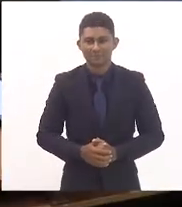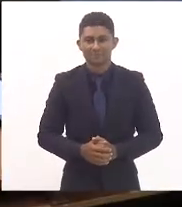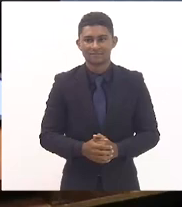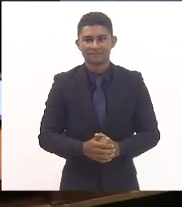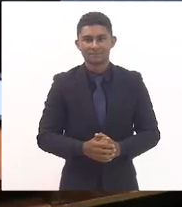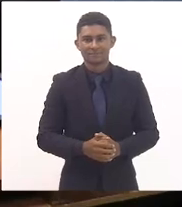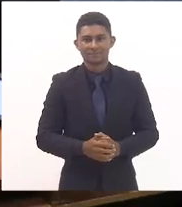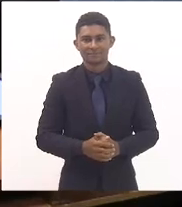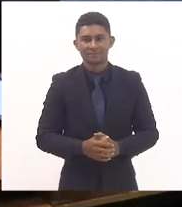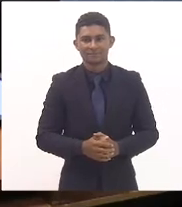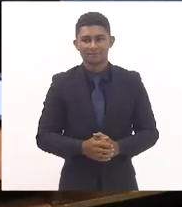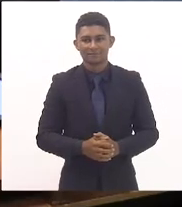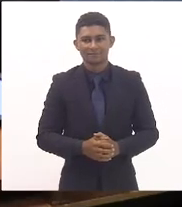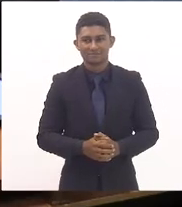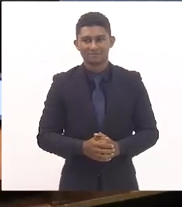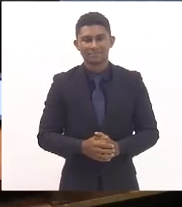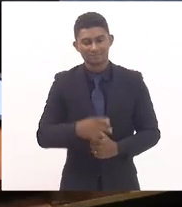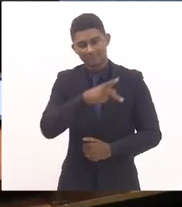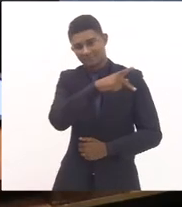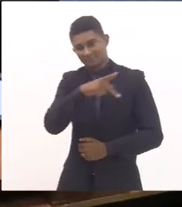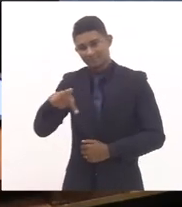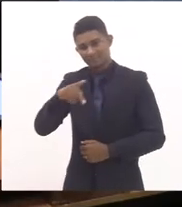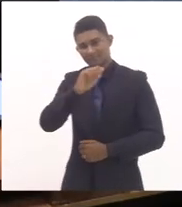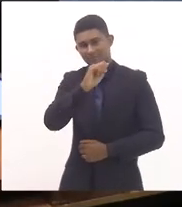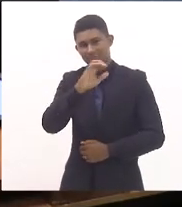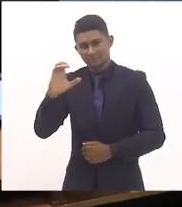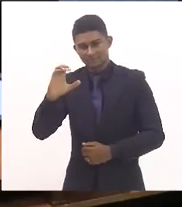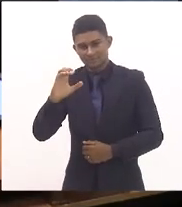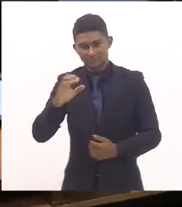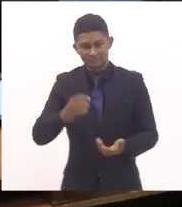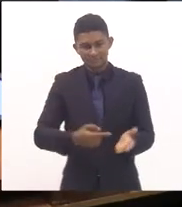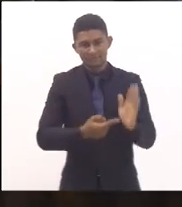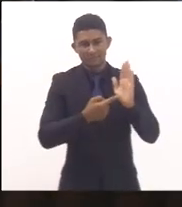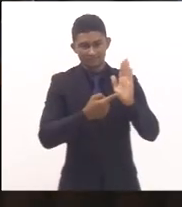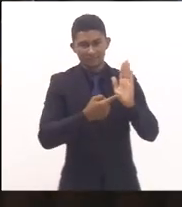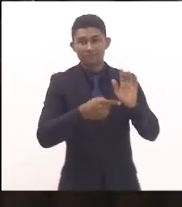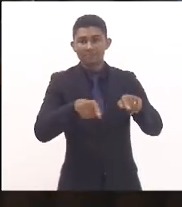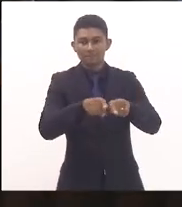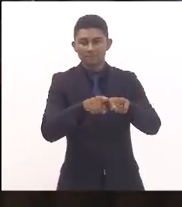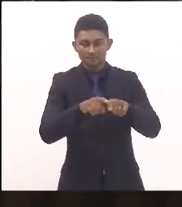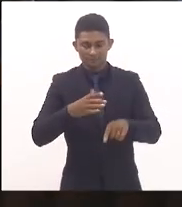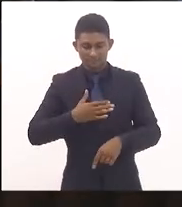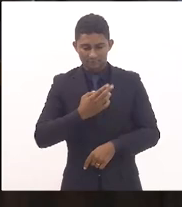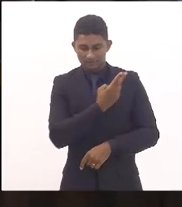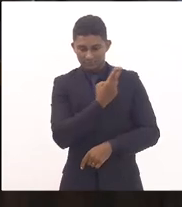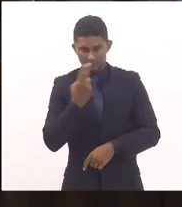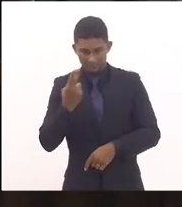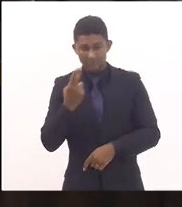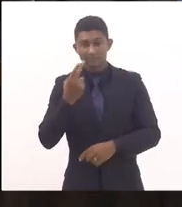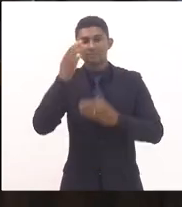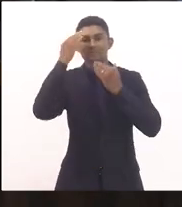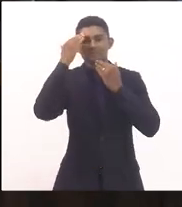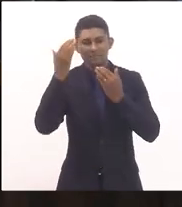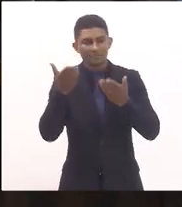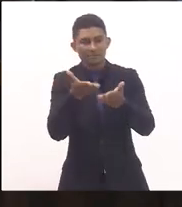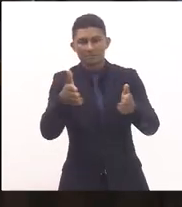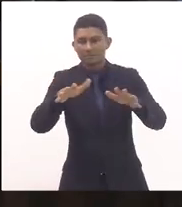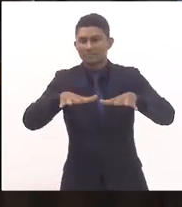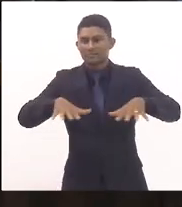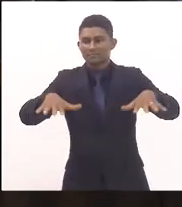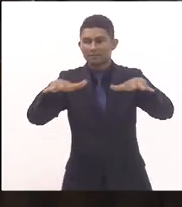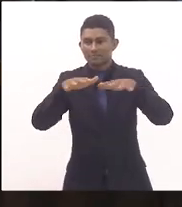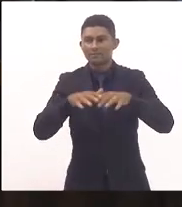é o nosso Presidente André Ceciliano e meu nome eu quero agradecer também a todos